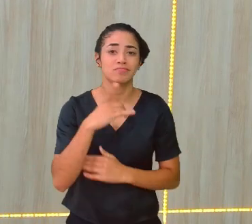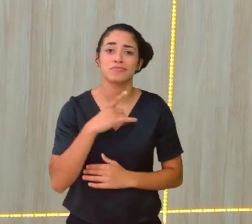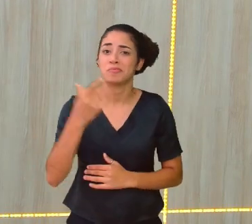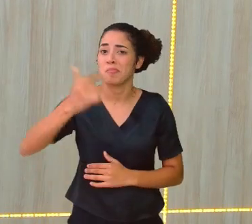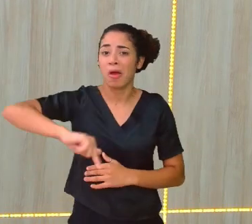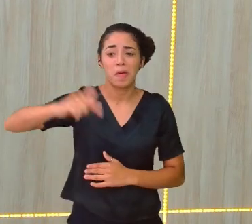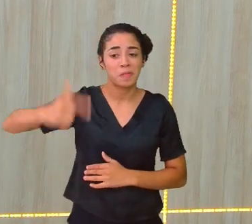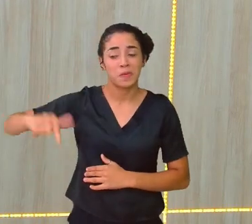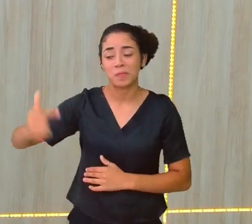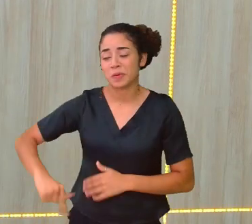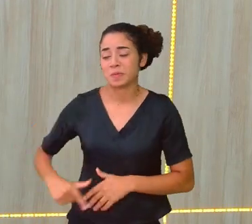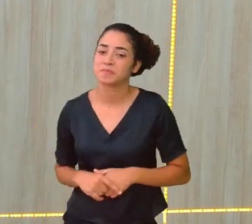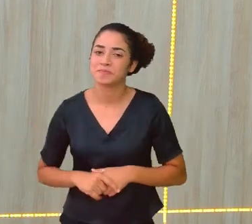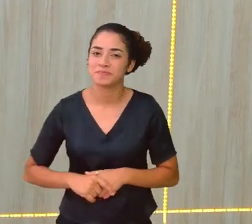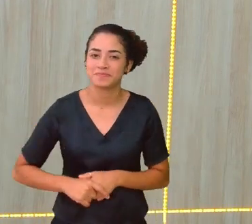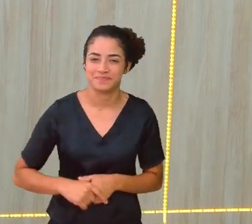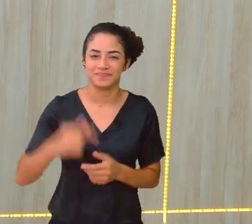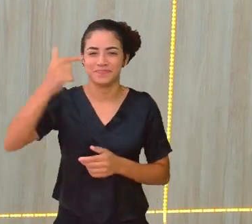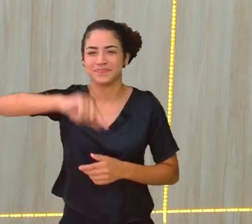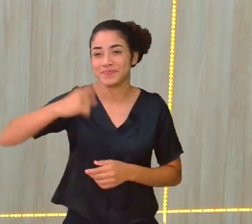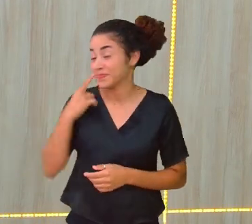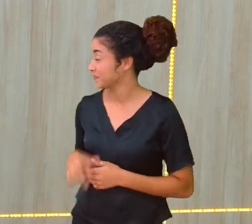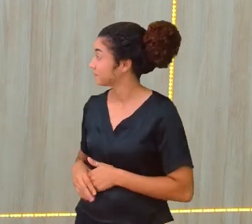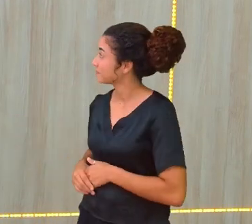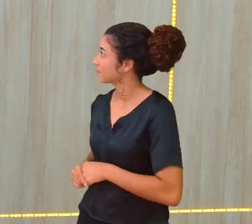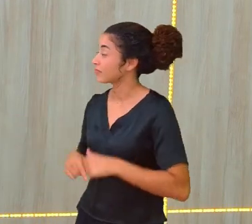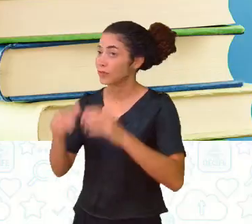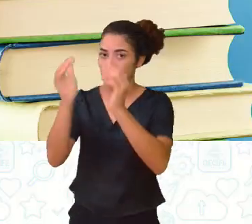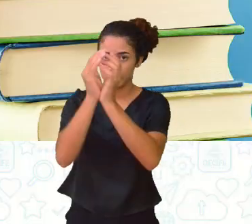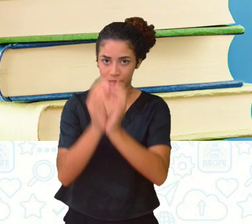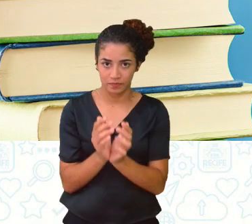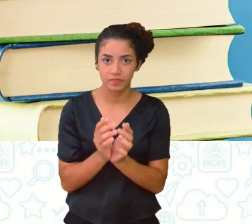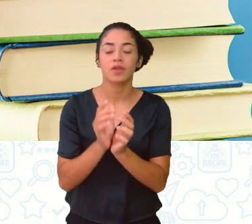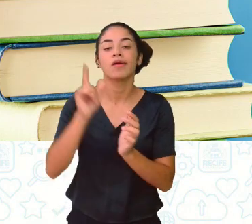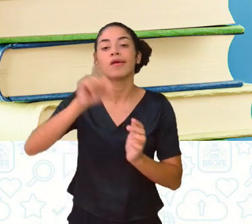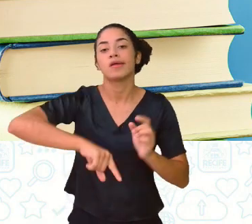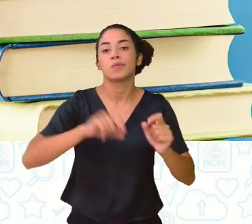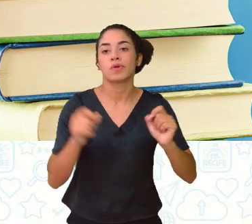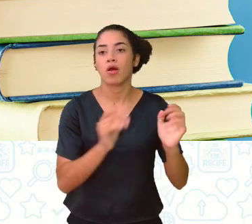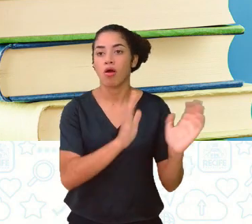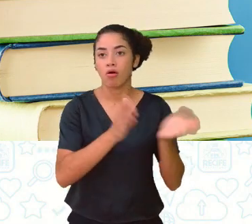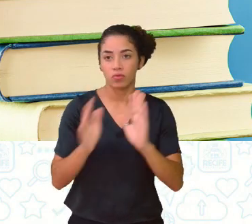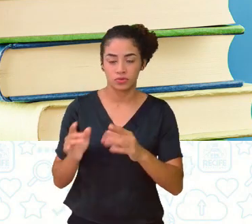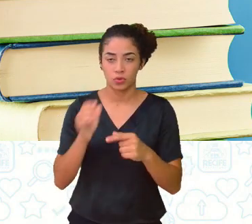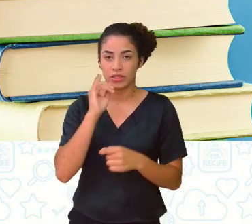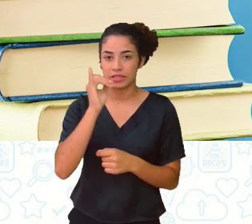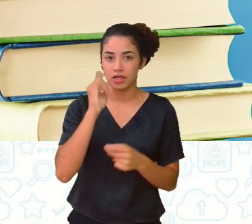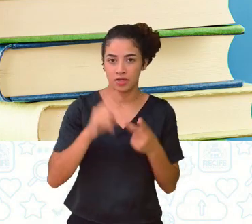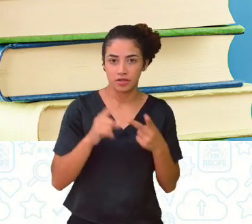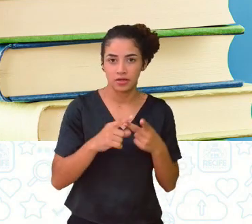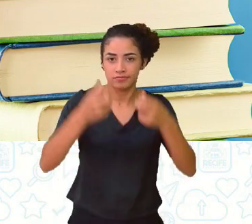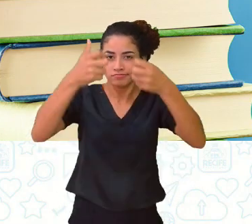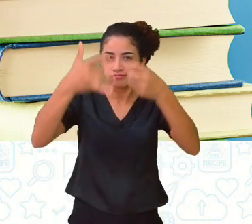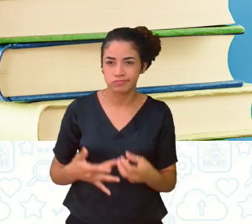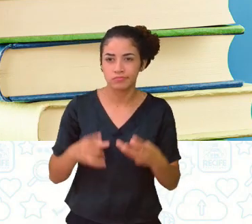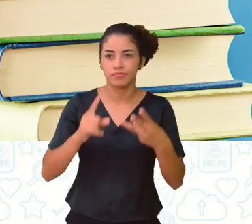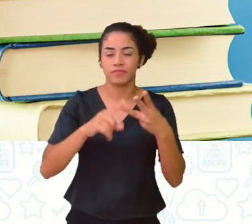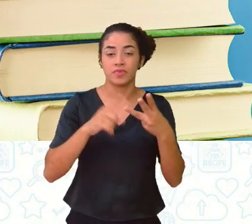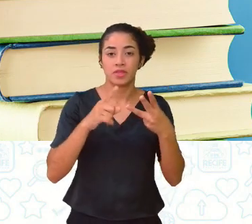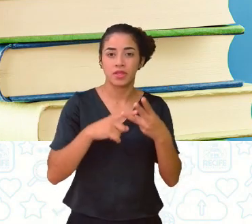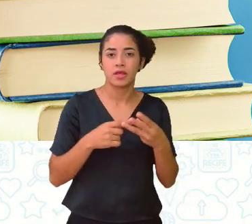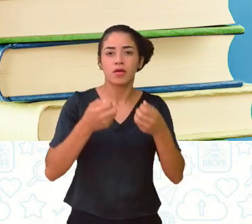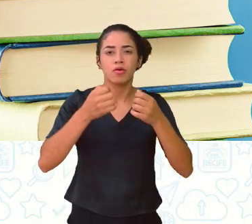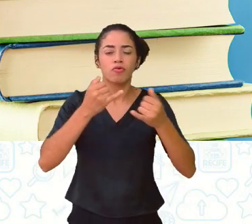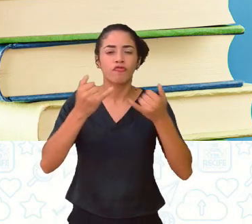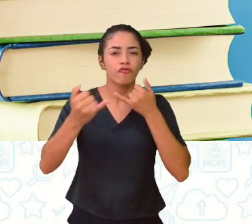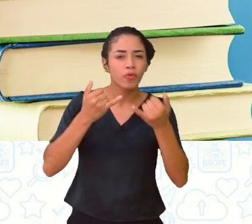textual. Então, vamos ver. Os agrupamentos, eles são da ordem do narrar, do relatar, do